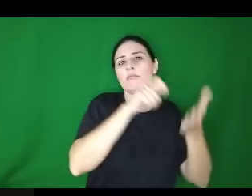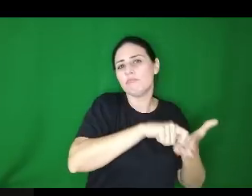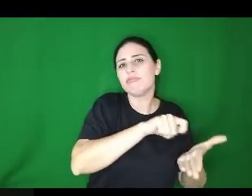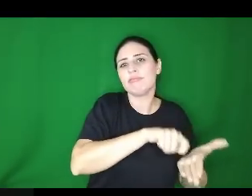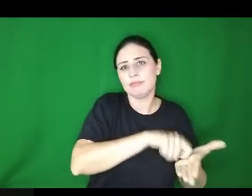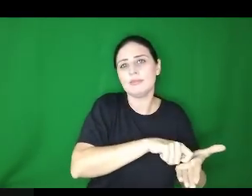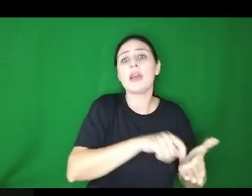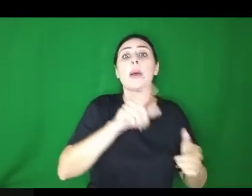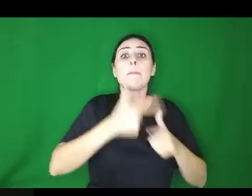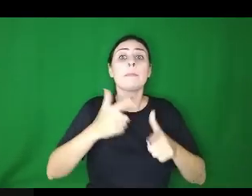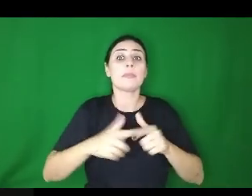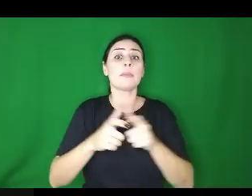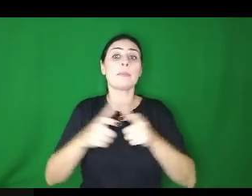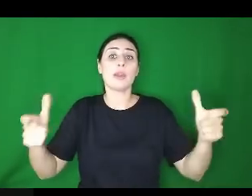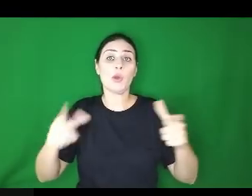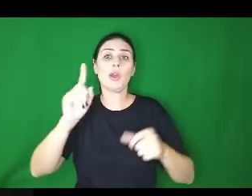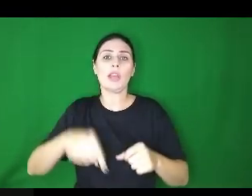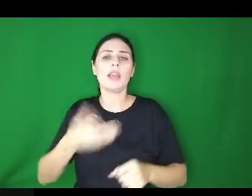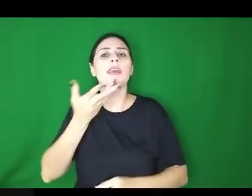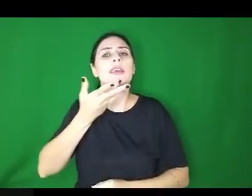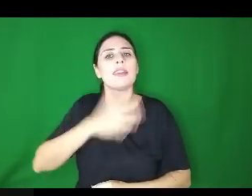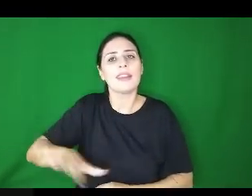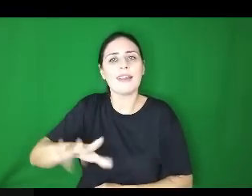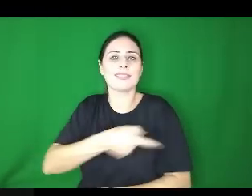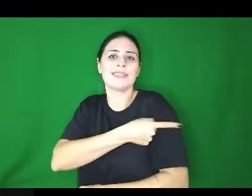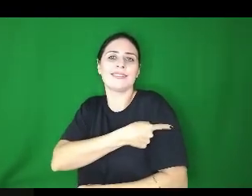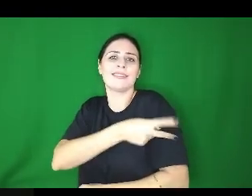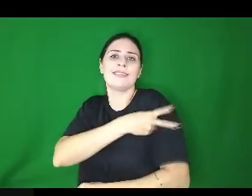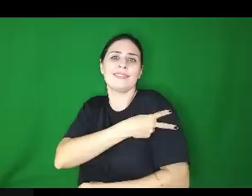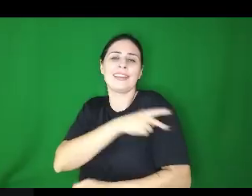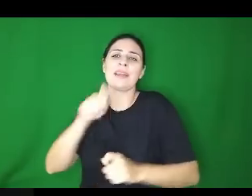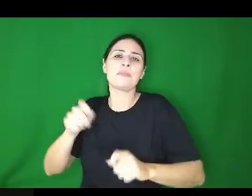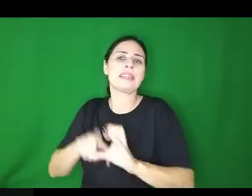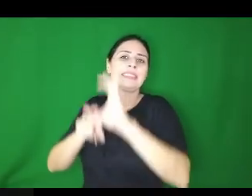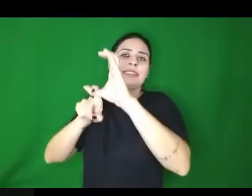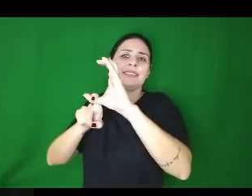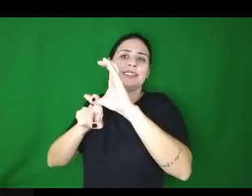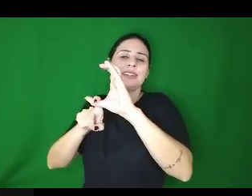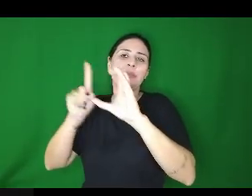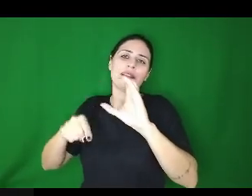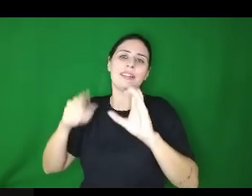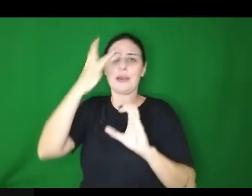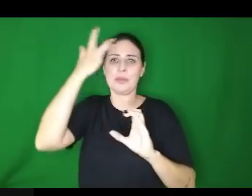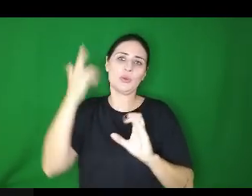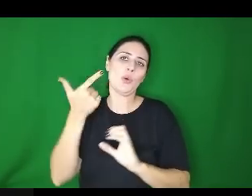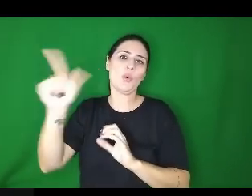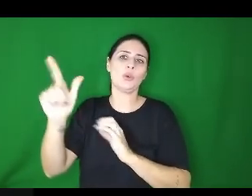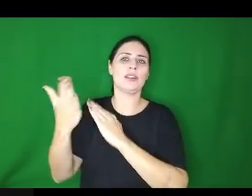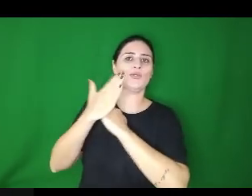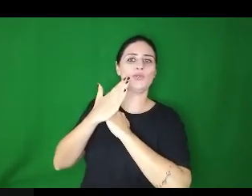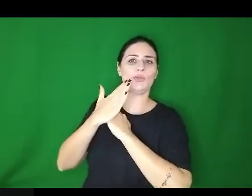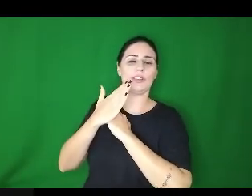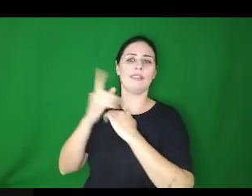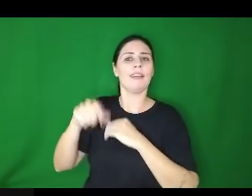são codificados na escrita. Então, se eu não tenho um bom domínio da leitura e da escrita, isso acaba comprometendo o